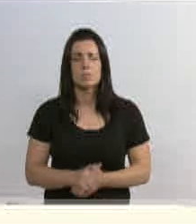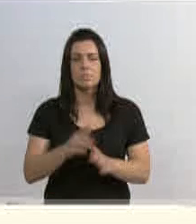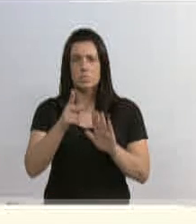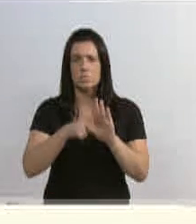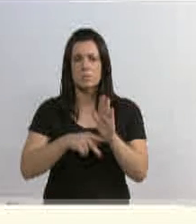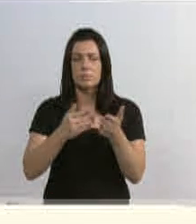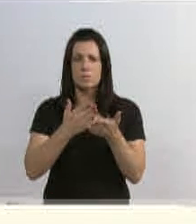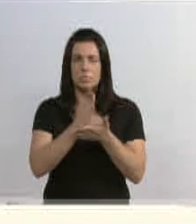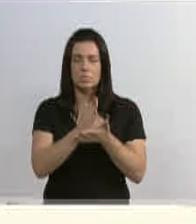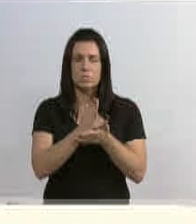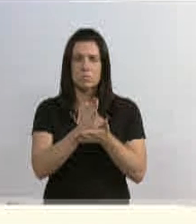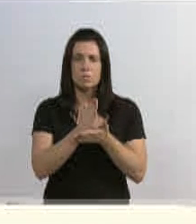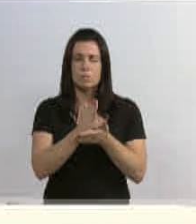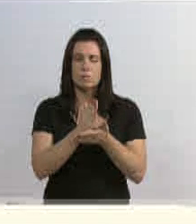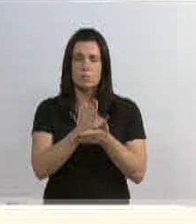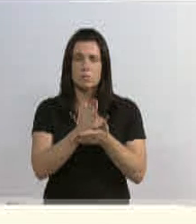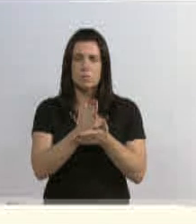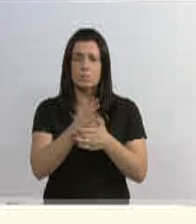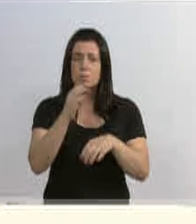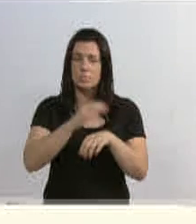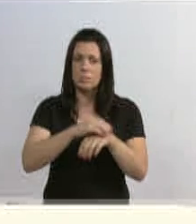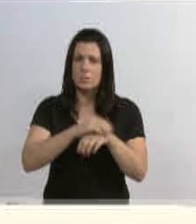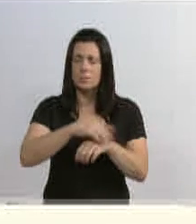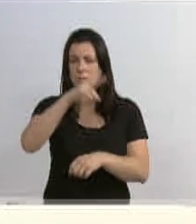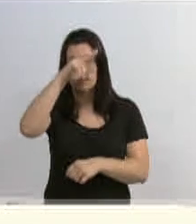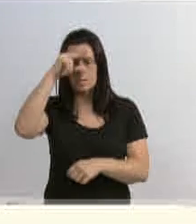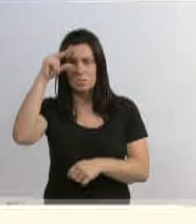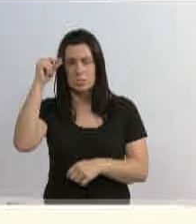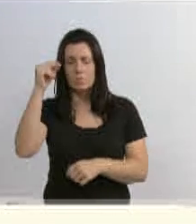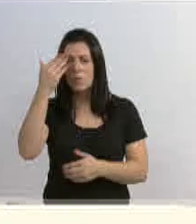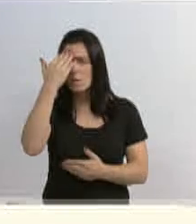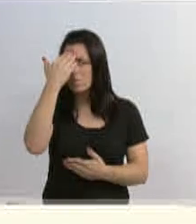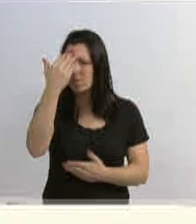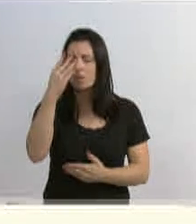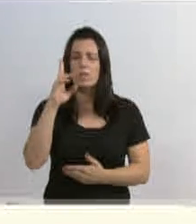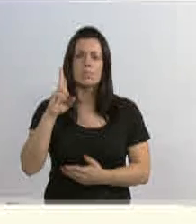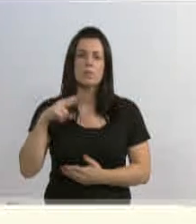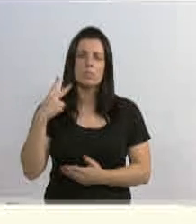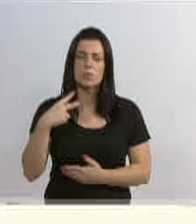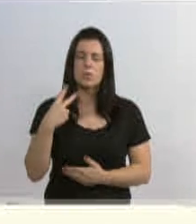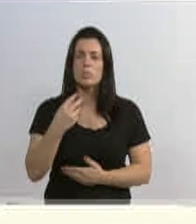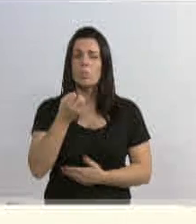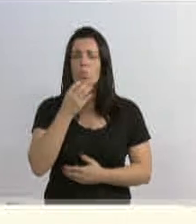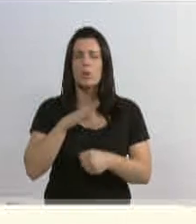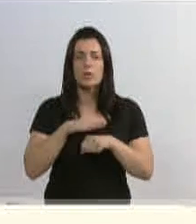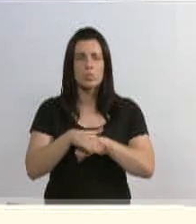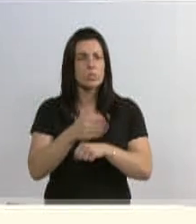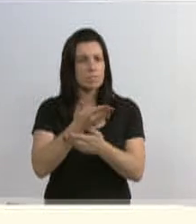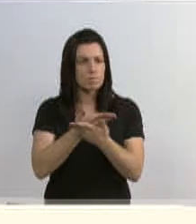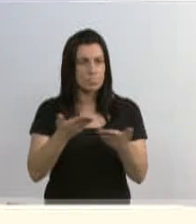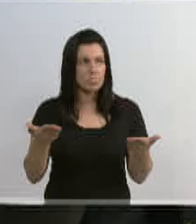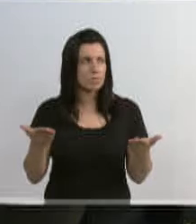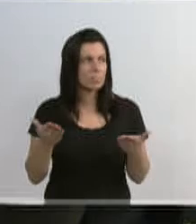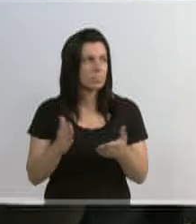Projetos aprovados e a sanção do Executivo. Muito obrigado, senhores vereadores. Muito boa noite a todos.